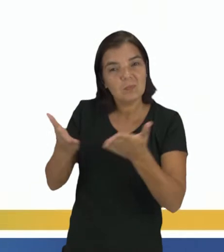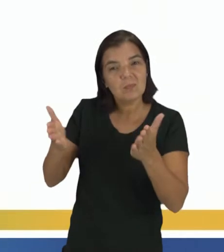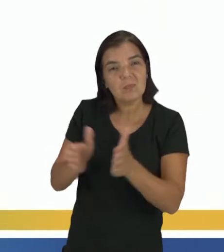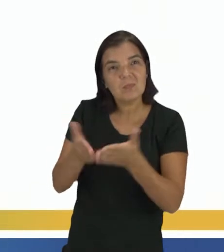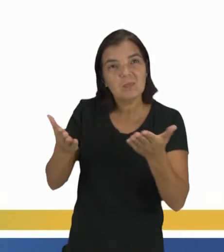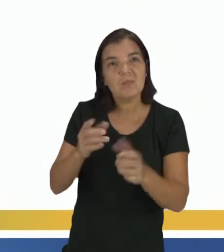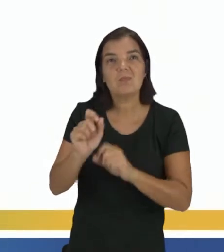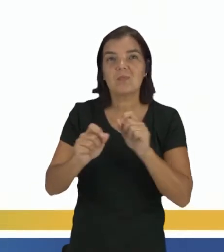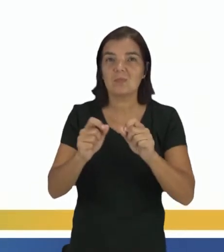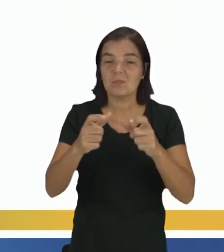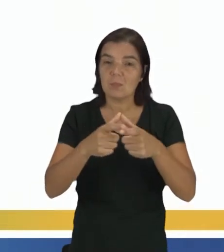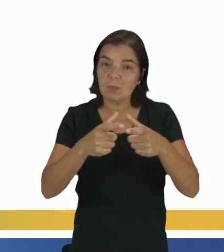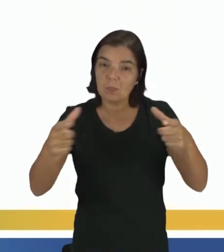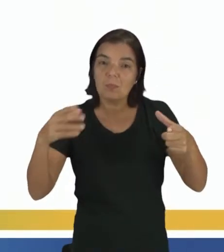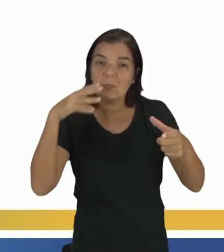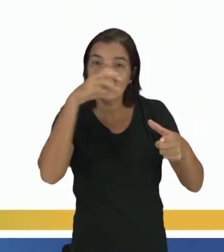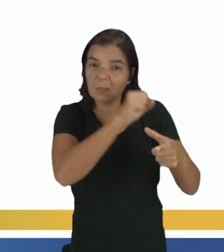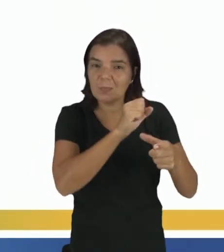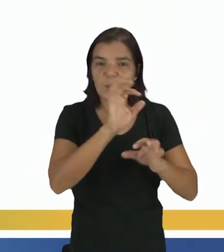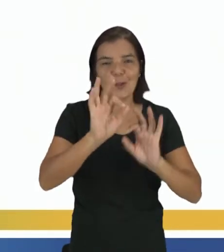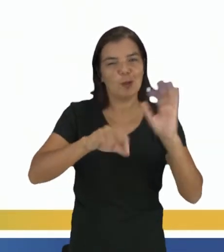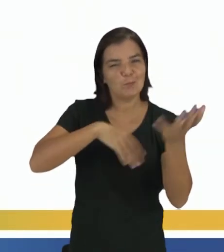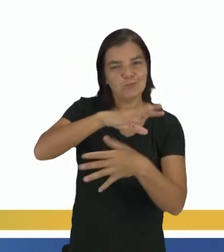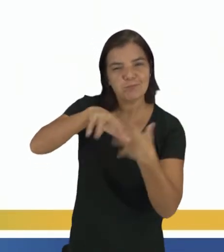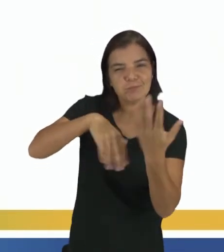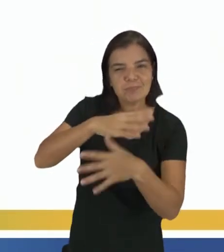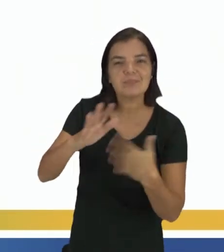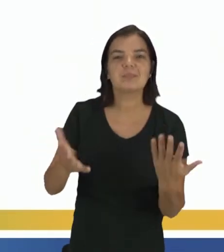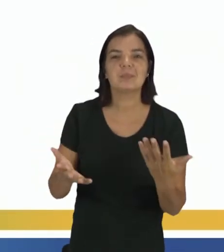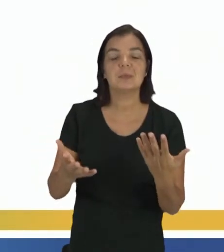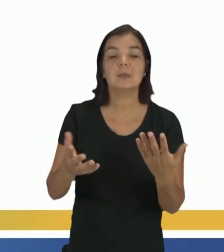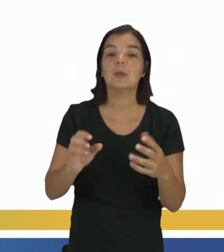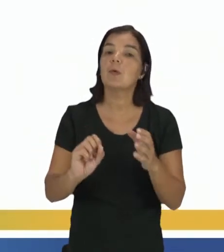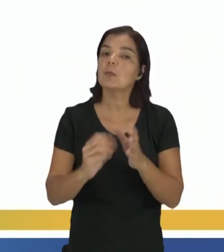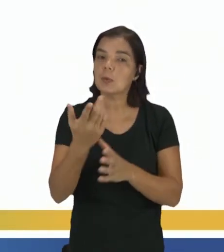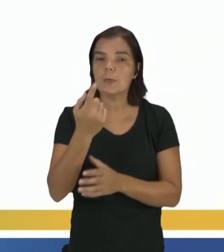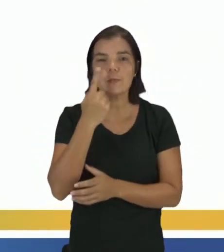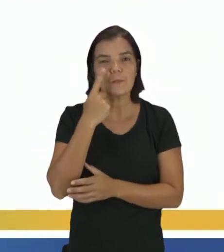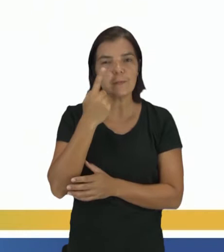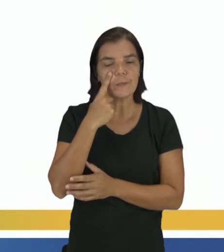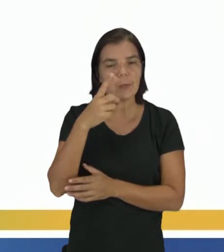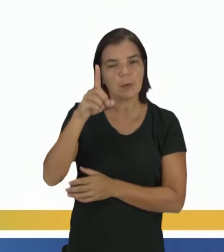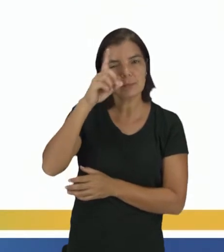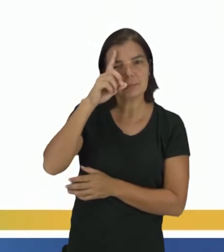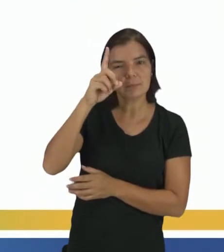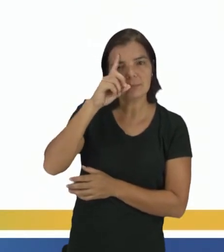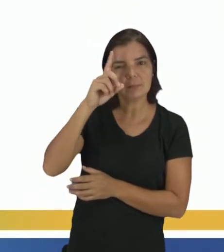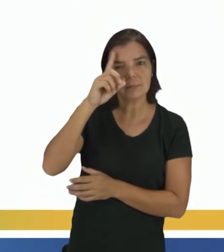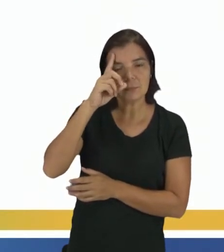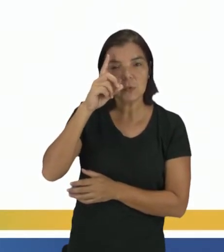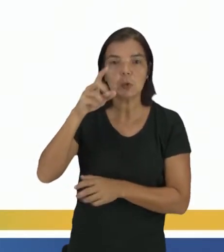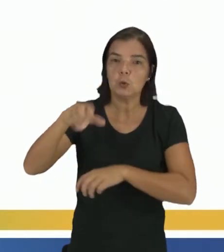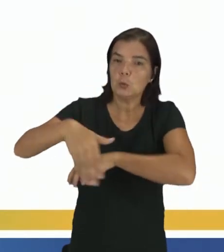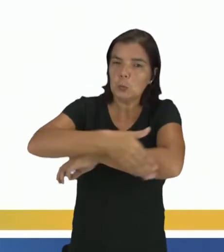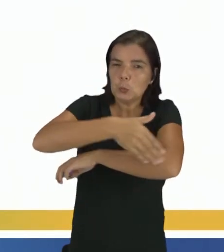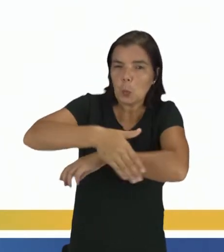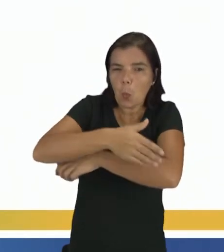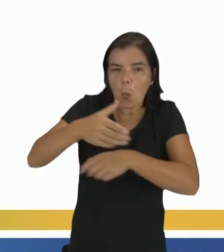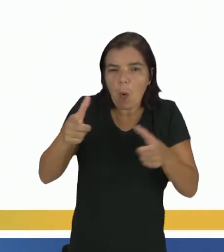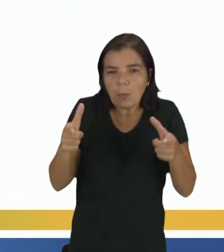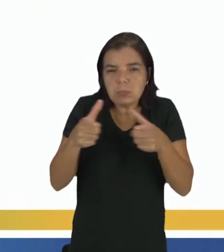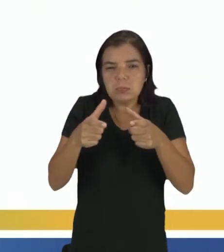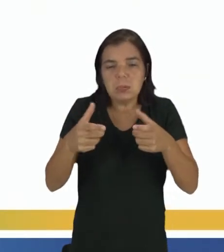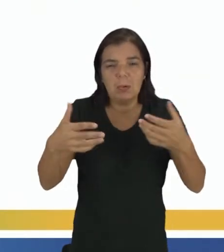crescimento urbano ele se deu de forma rápida e desordenada. Então, aqueles fenômenos que a gente vê no nosso dia a dia, de ruas que são